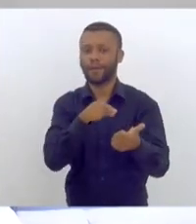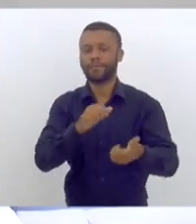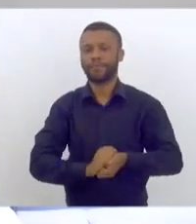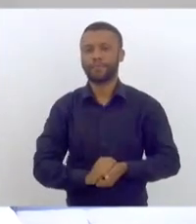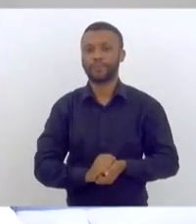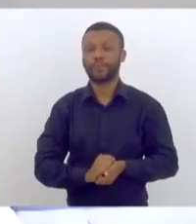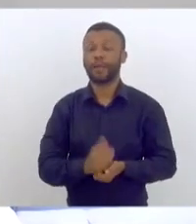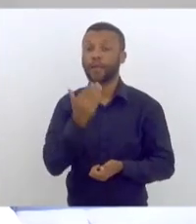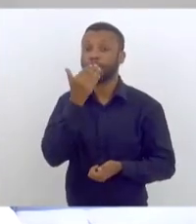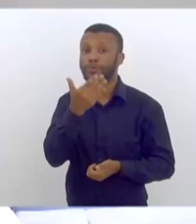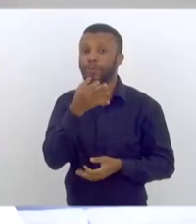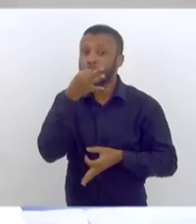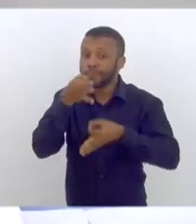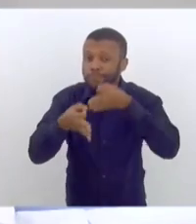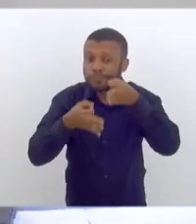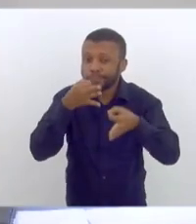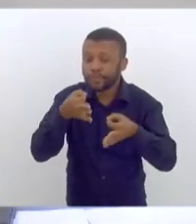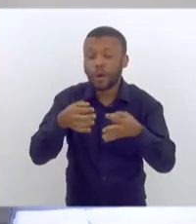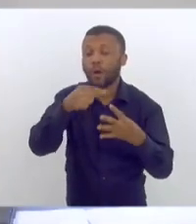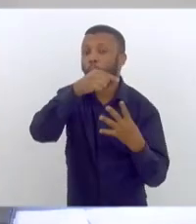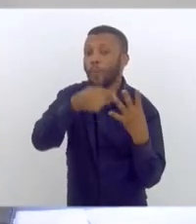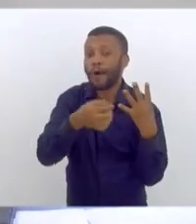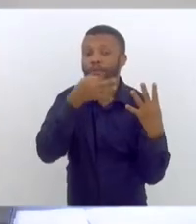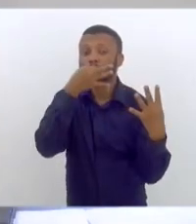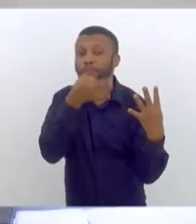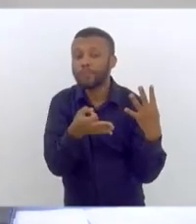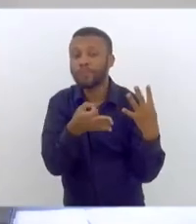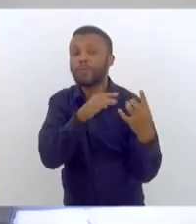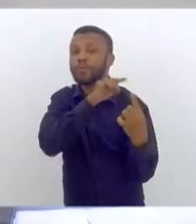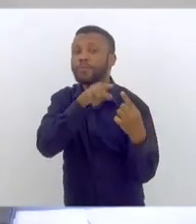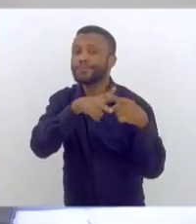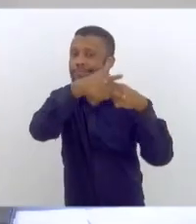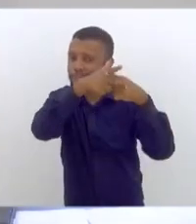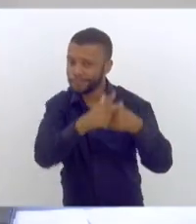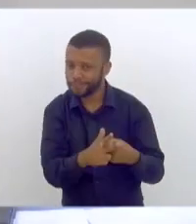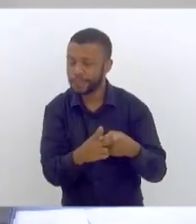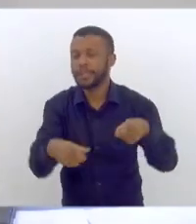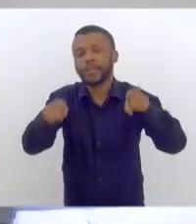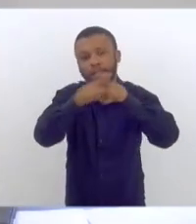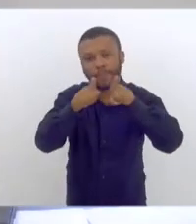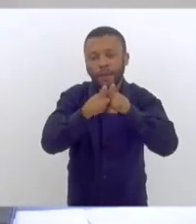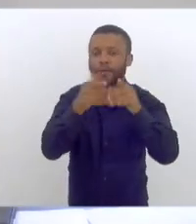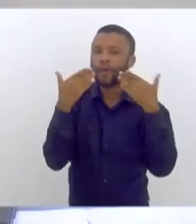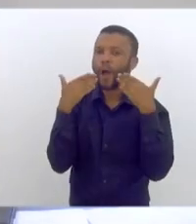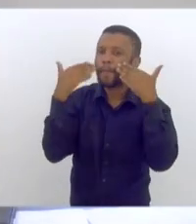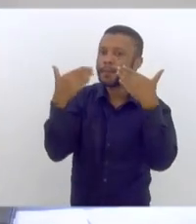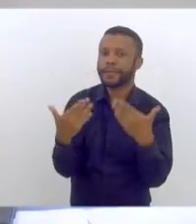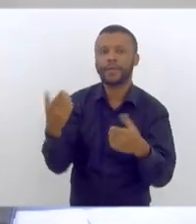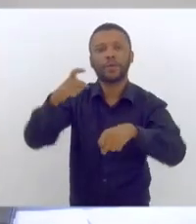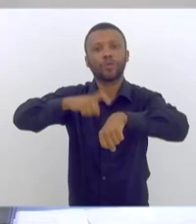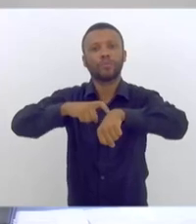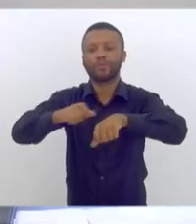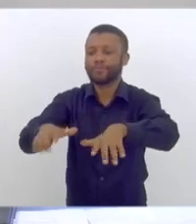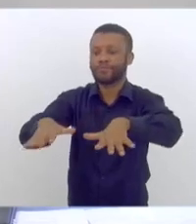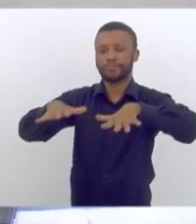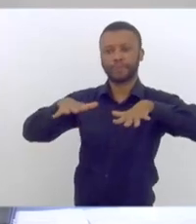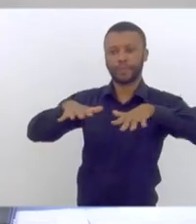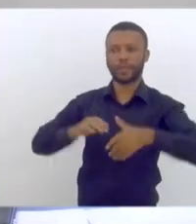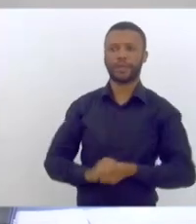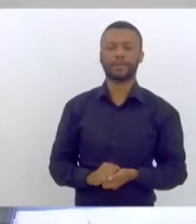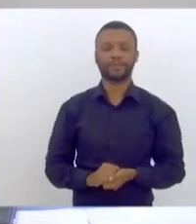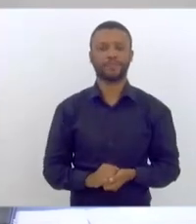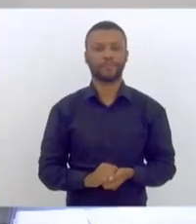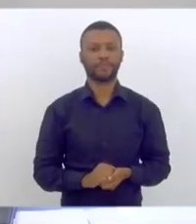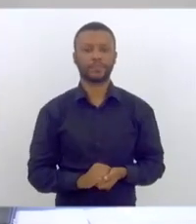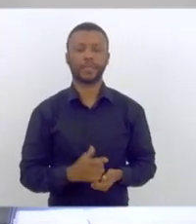emendas e estas quatro emendas também foram apresentadas em plenários Além dessas emendas das duas